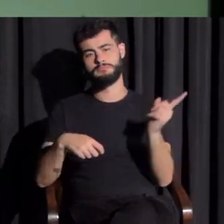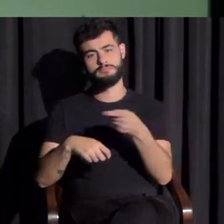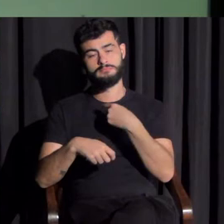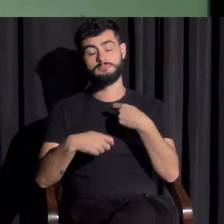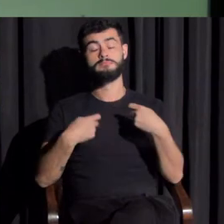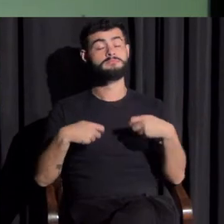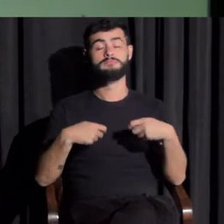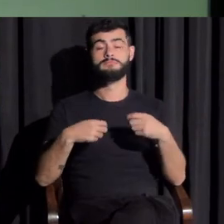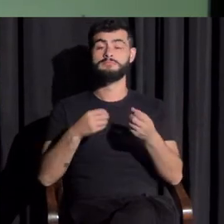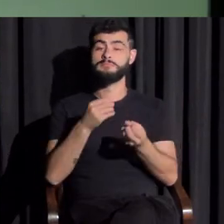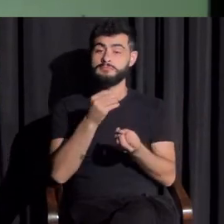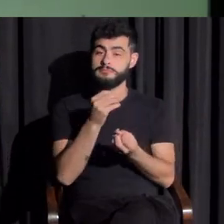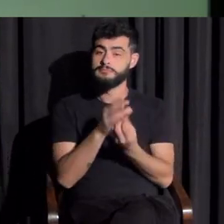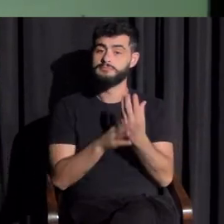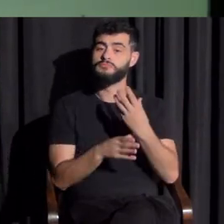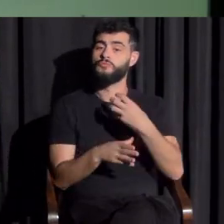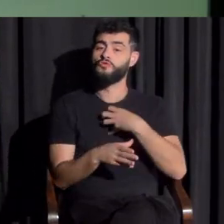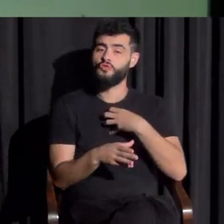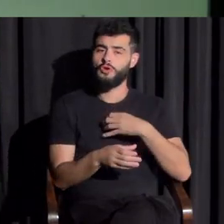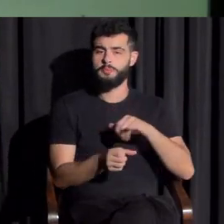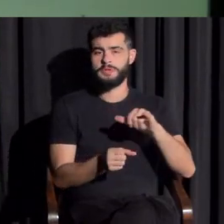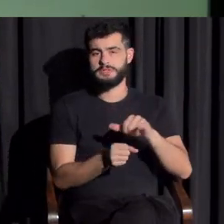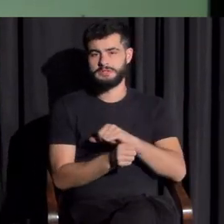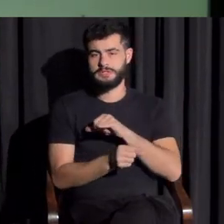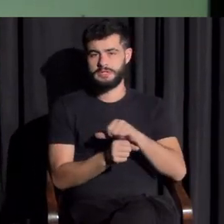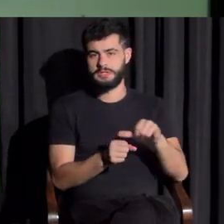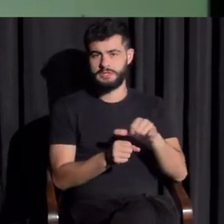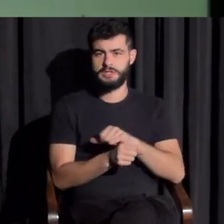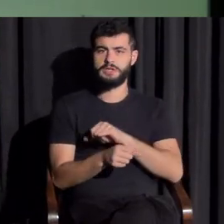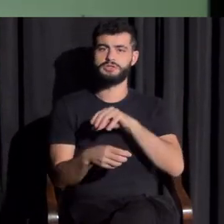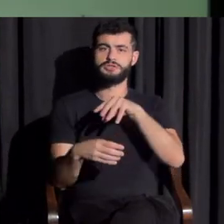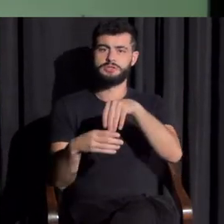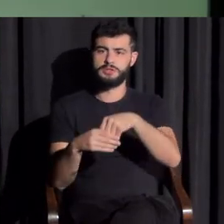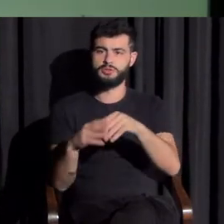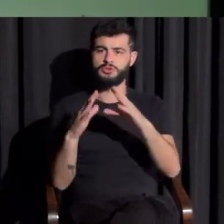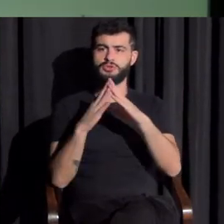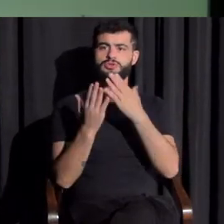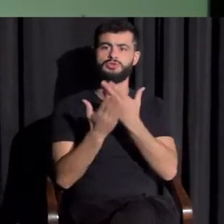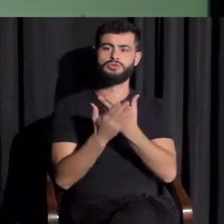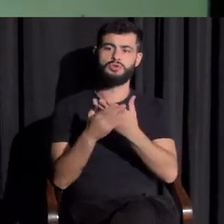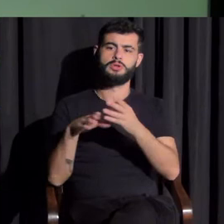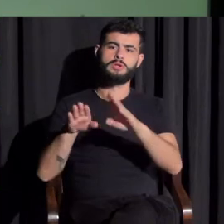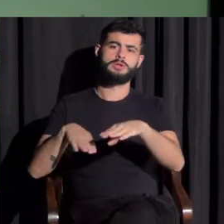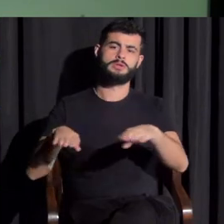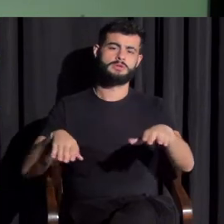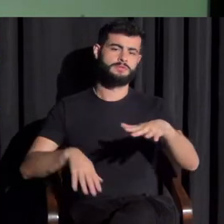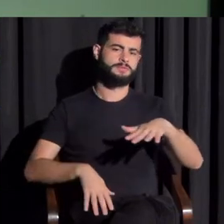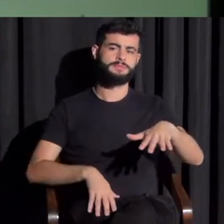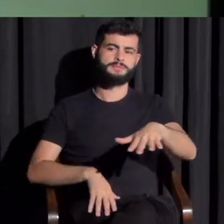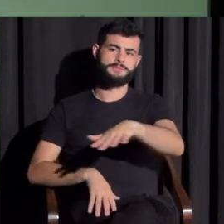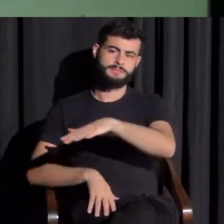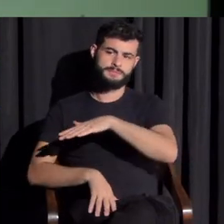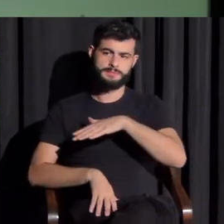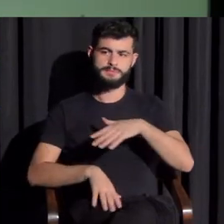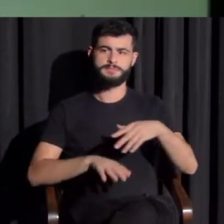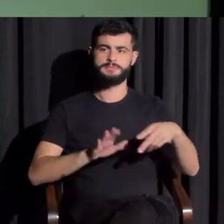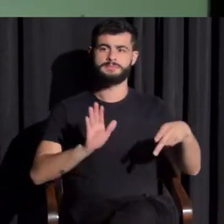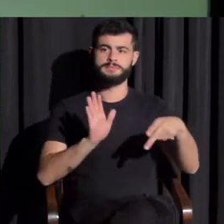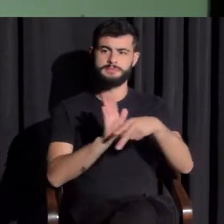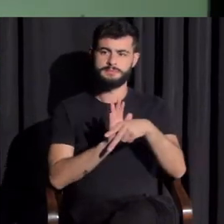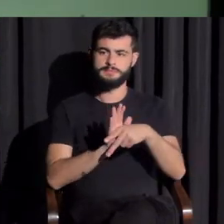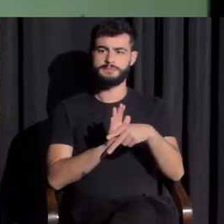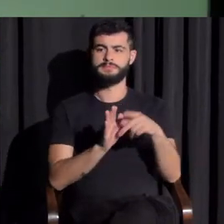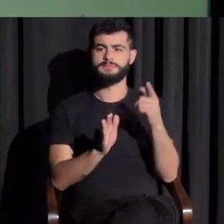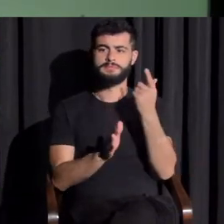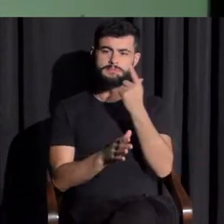né, nas instituições de educação infantil e dos anos iniciais do ensino fundamental para